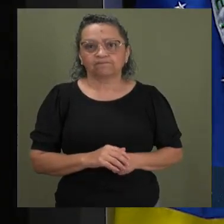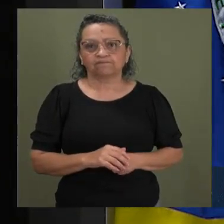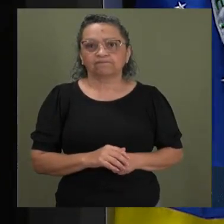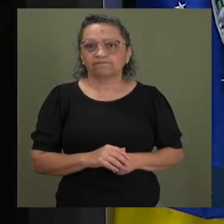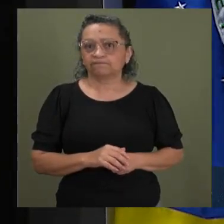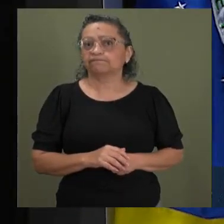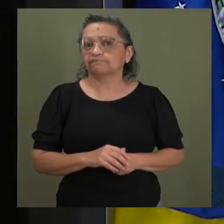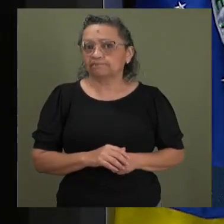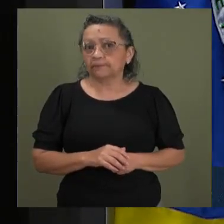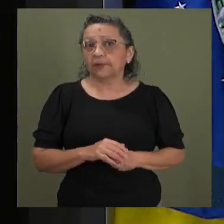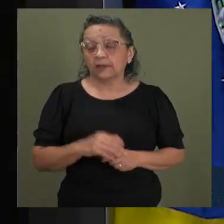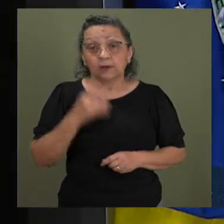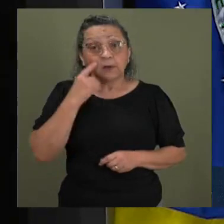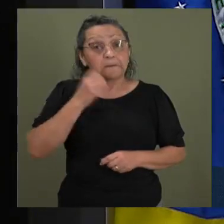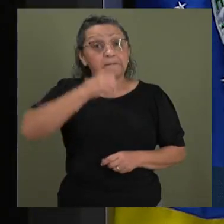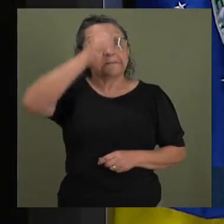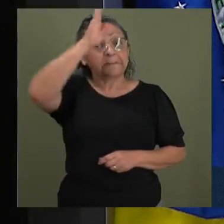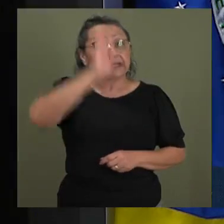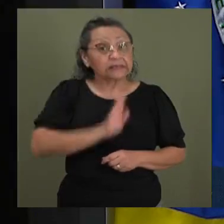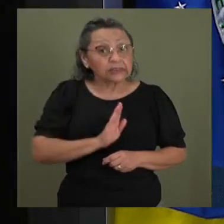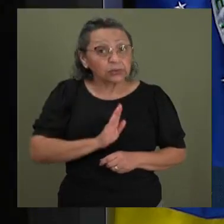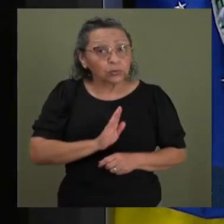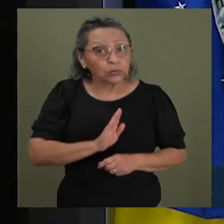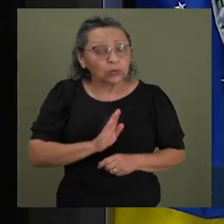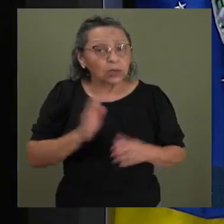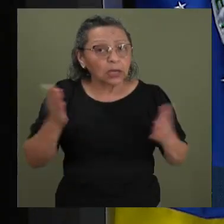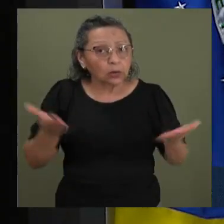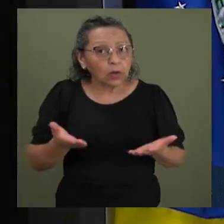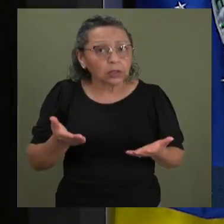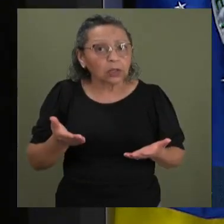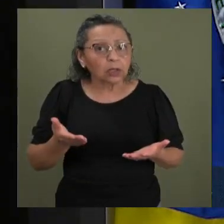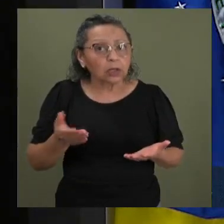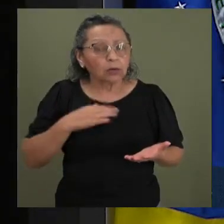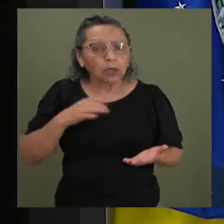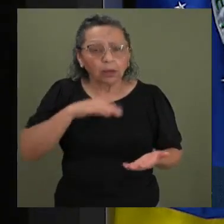Senador Stirce, o Brasil está recebendo o refúgio dos Estados Unidos, que lá é proibido.